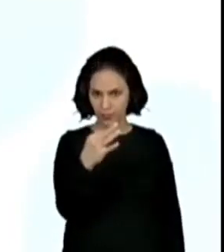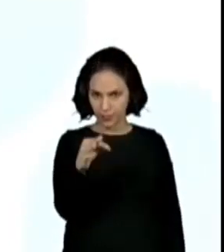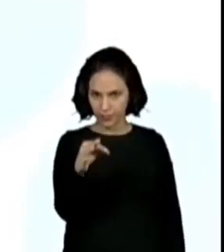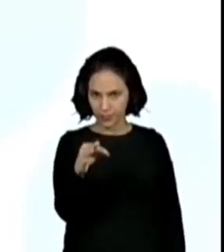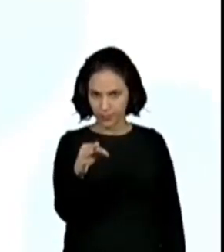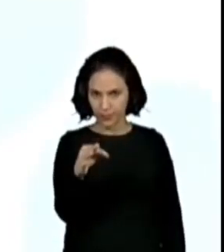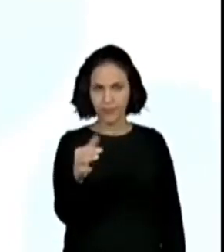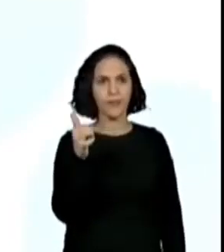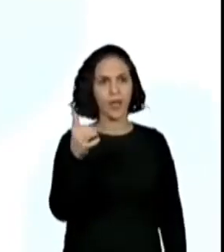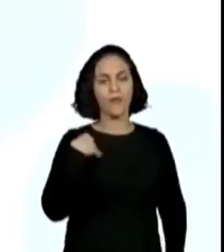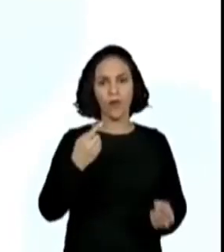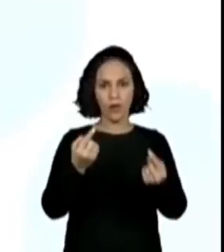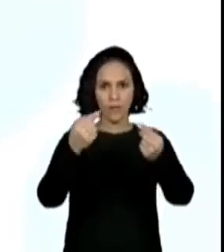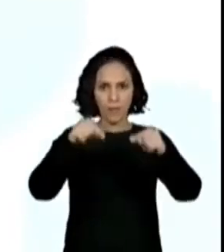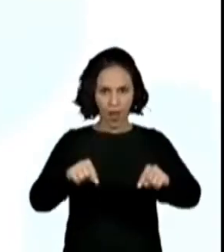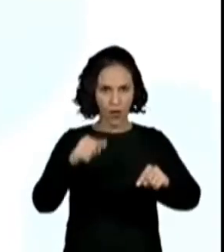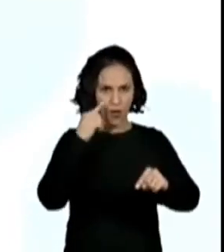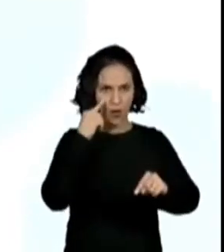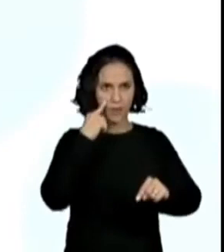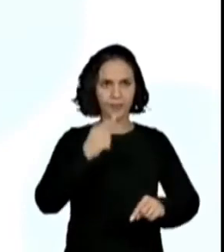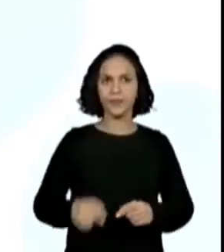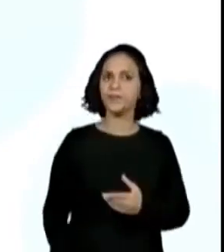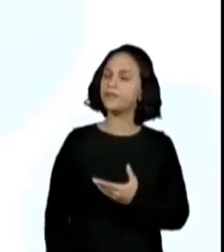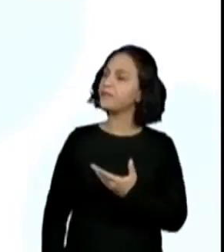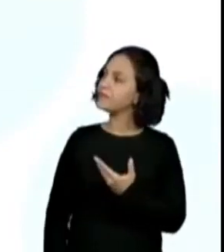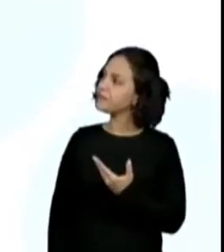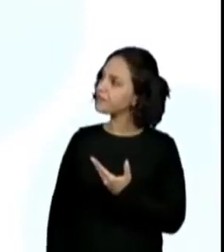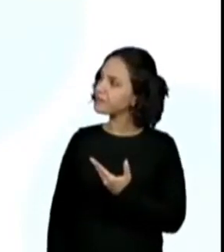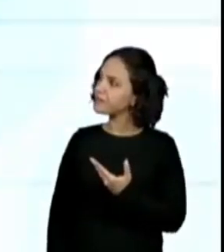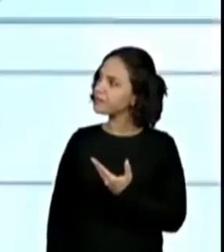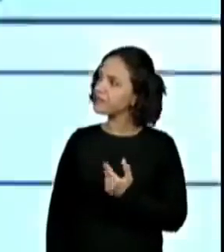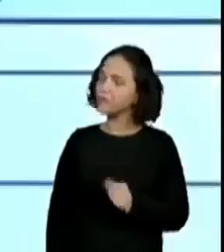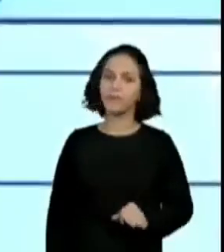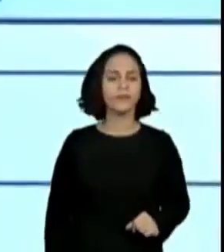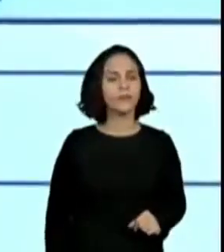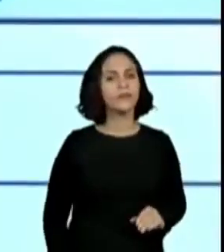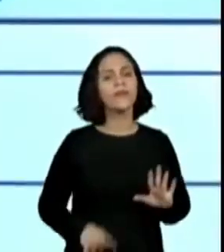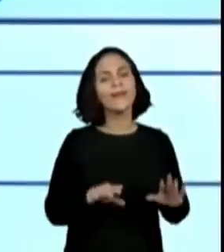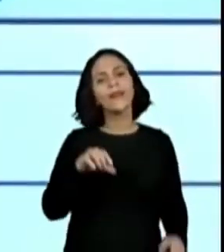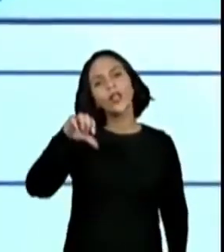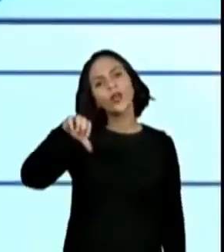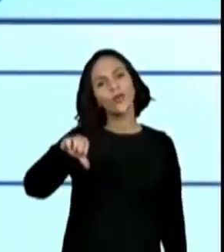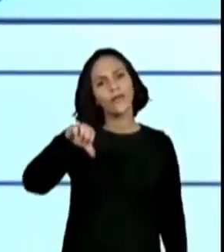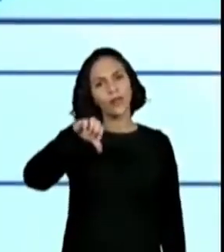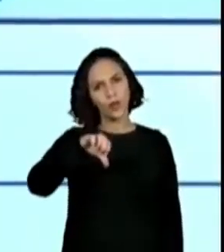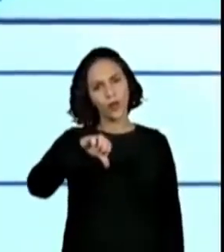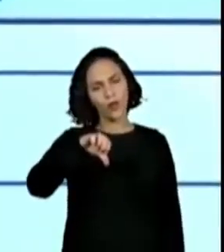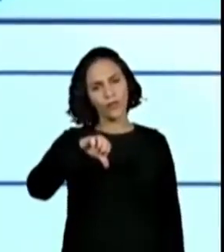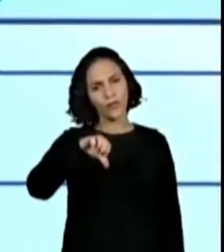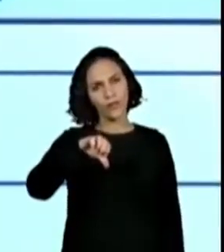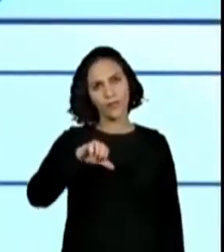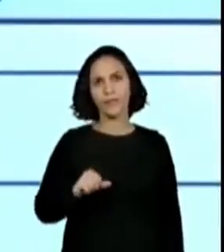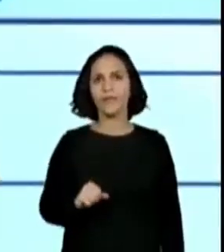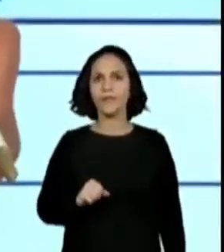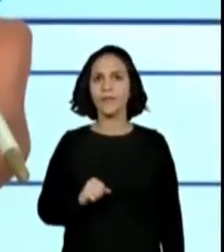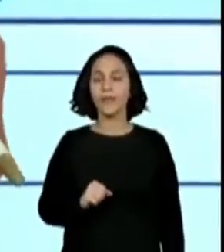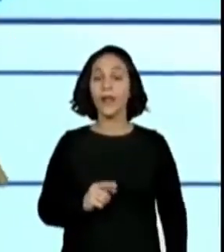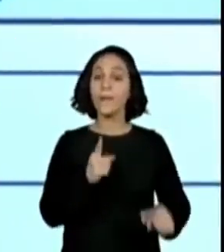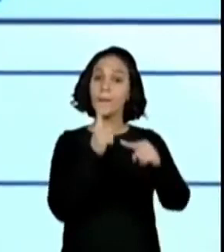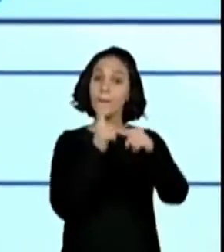Ok vou colocar aqui embaixo e 99 aqui ó